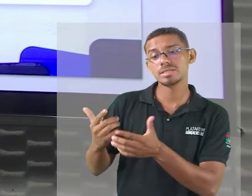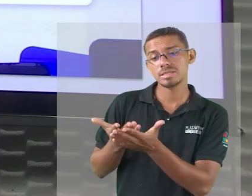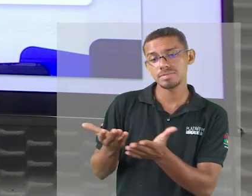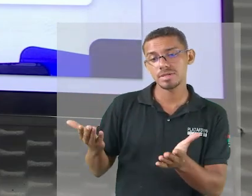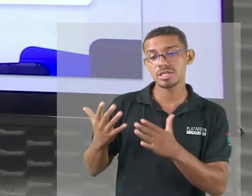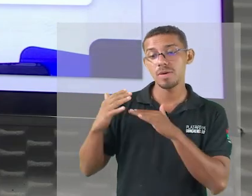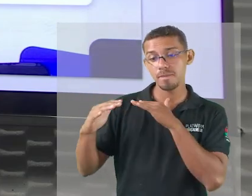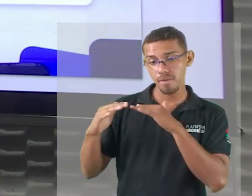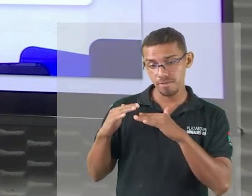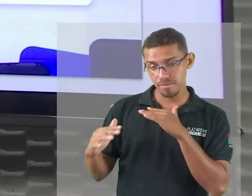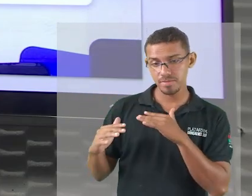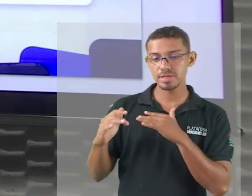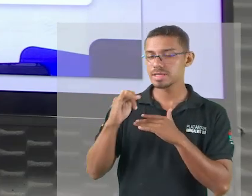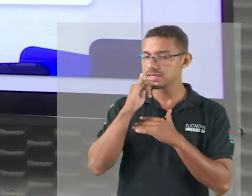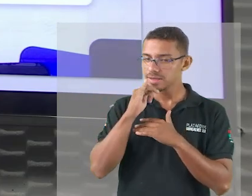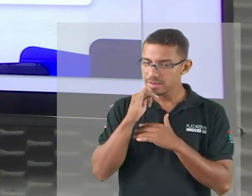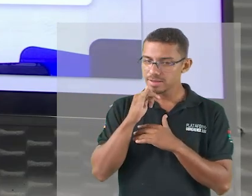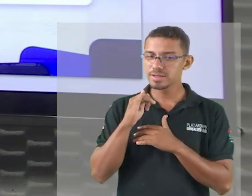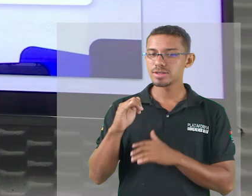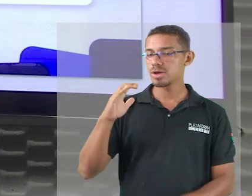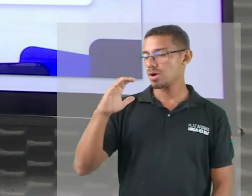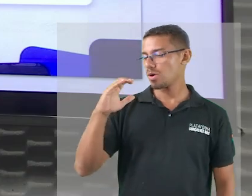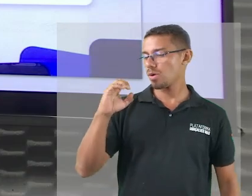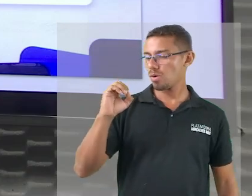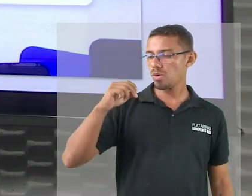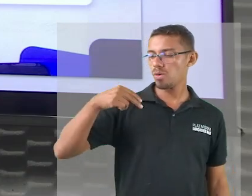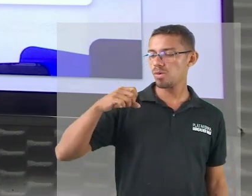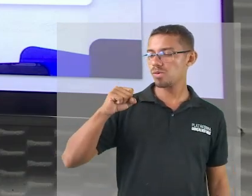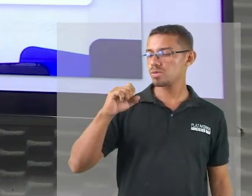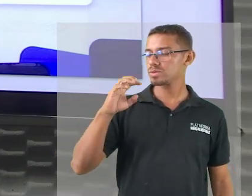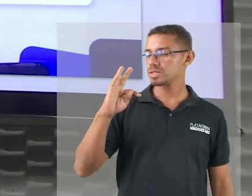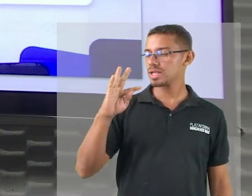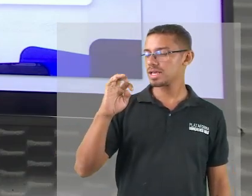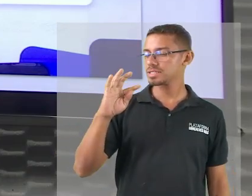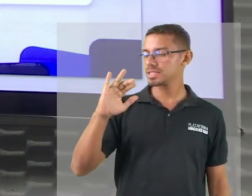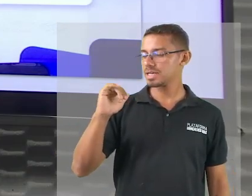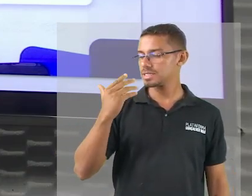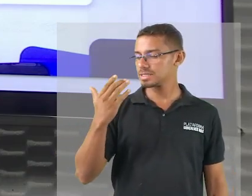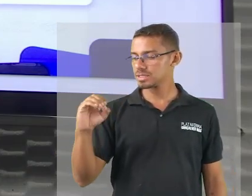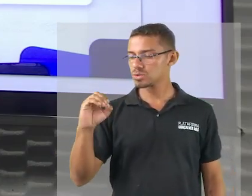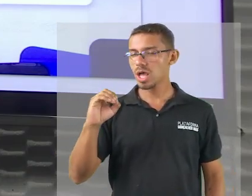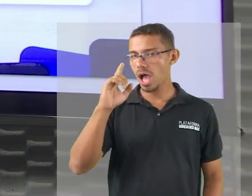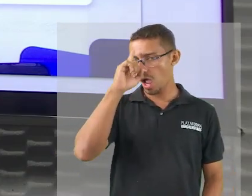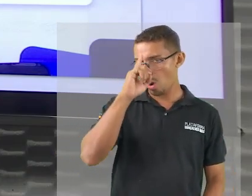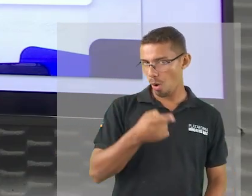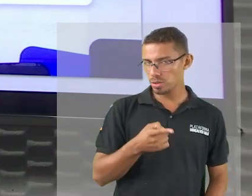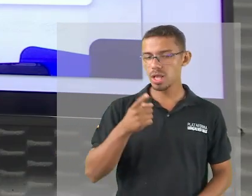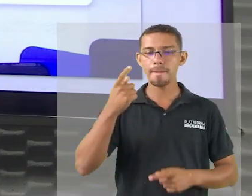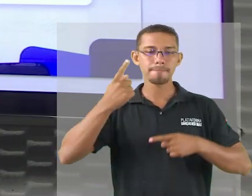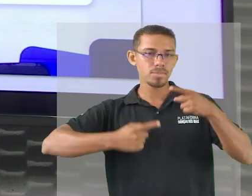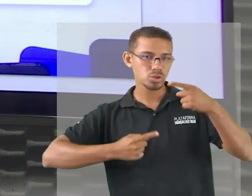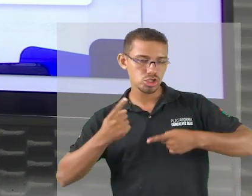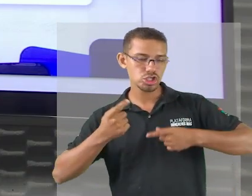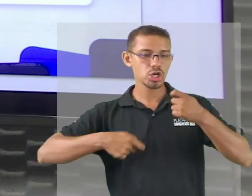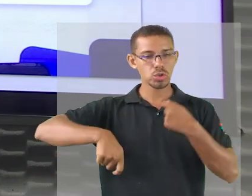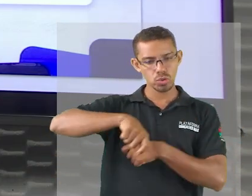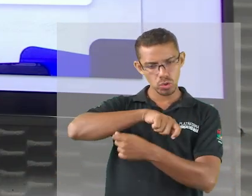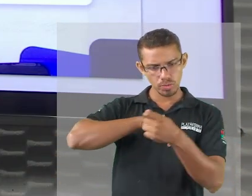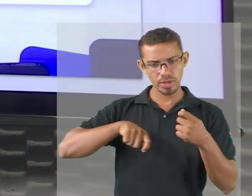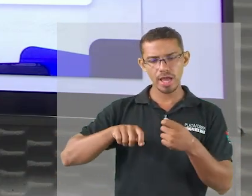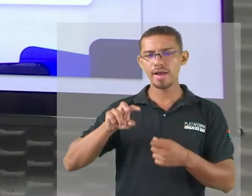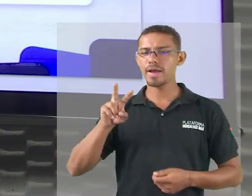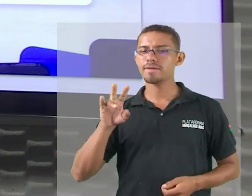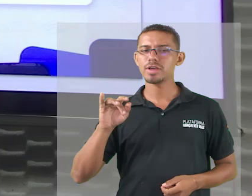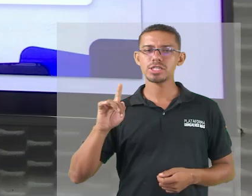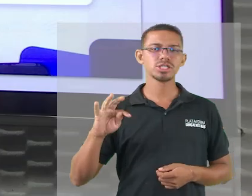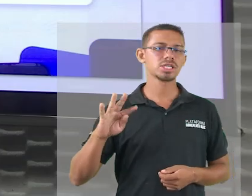desses movimentos de contestação da ordem política e econômica, social vigente. Então,